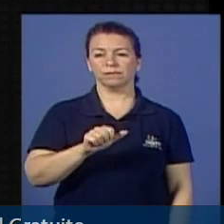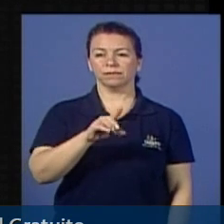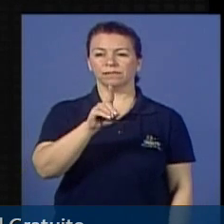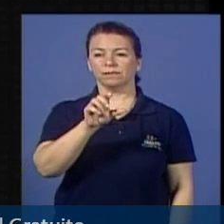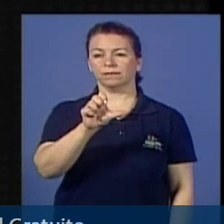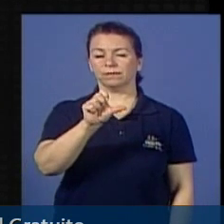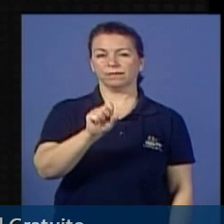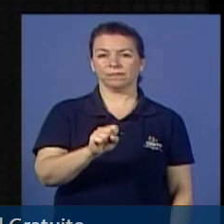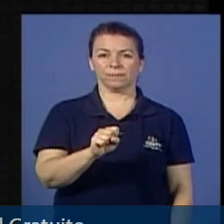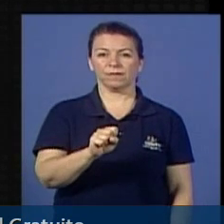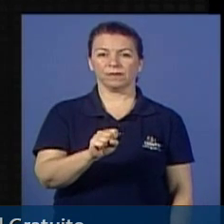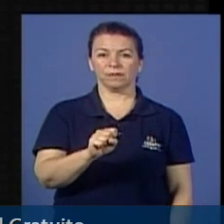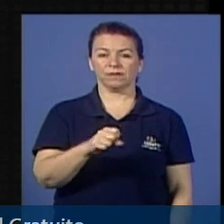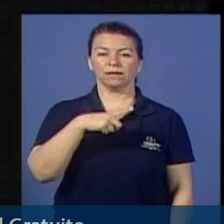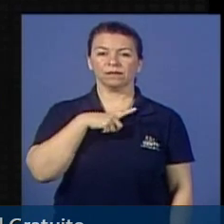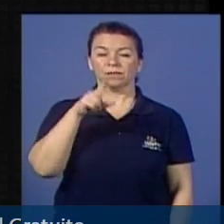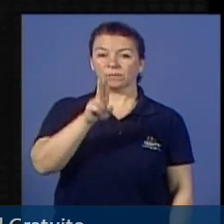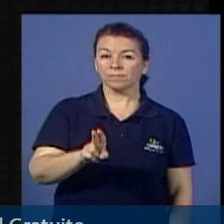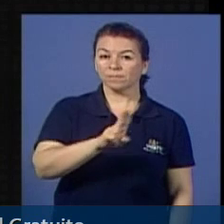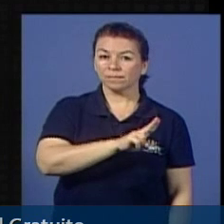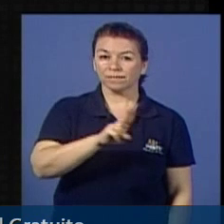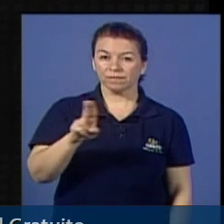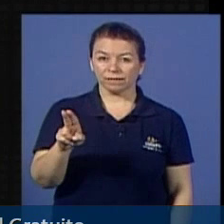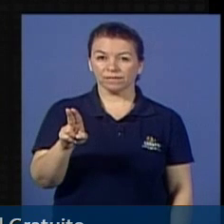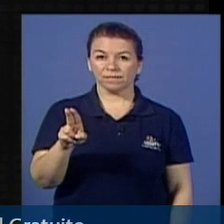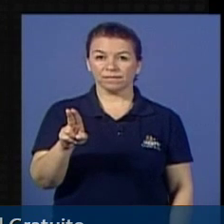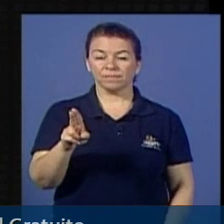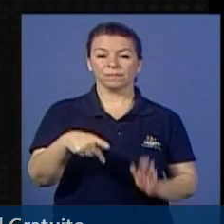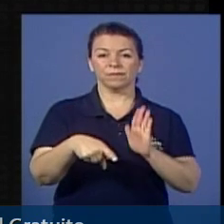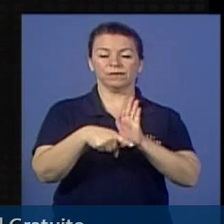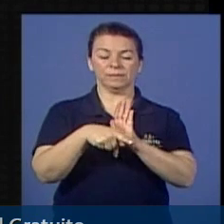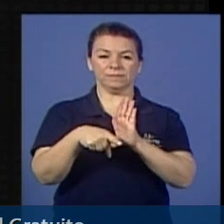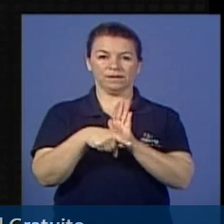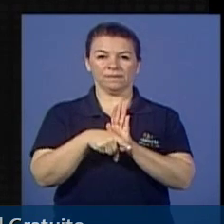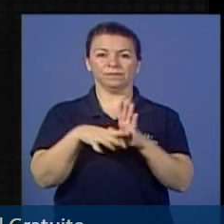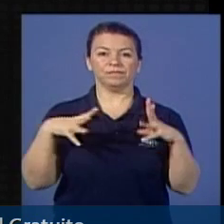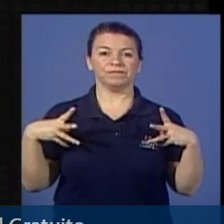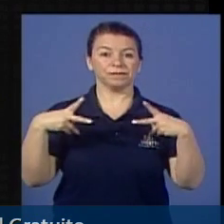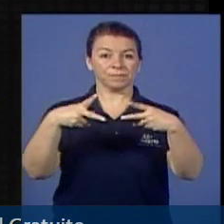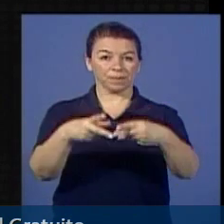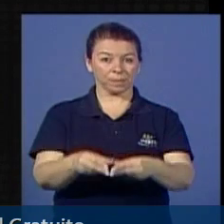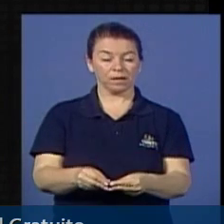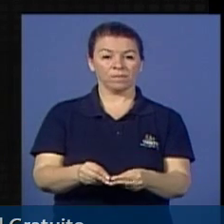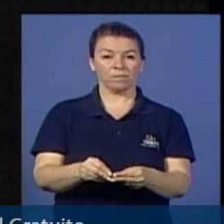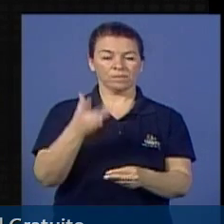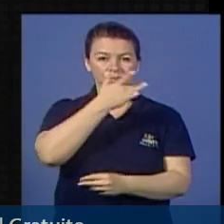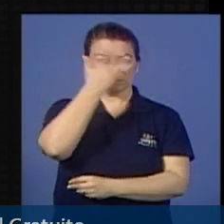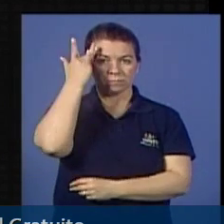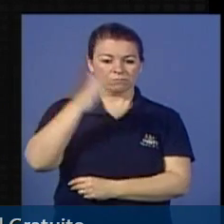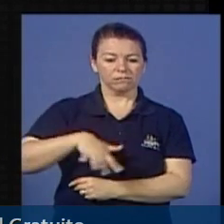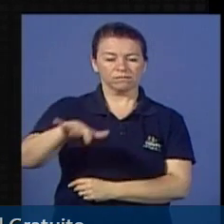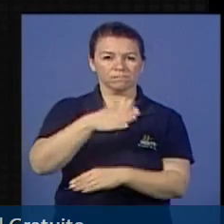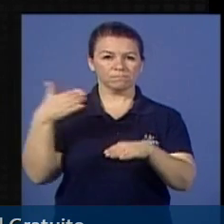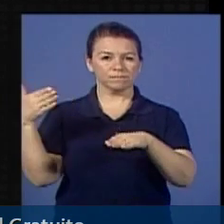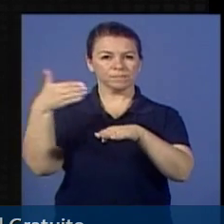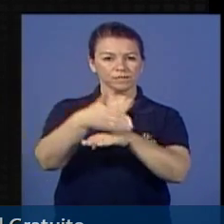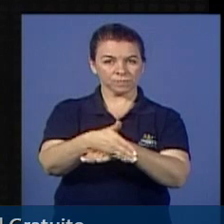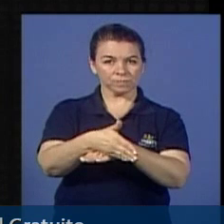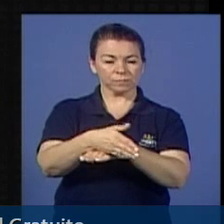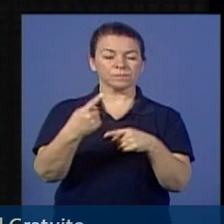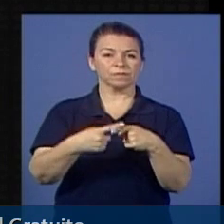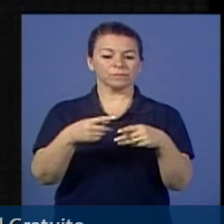Terra Santa, quando o Papa Urbano II convocou toda a cristandade do Ocidente para ir ao Oriente, retomar a